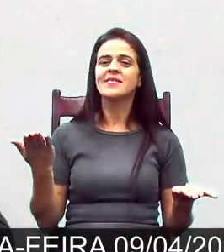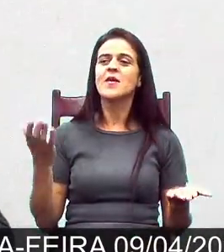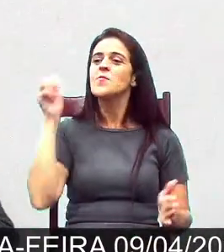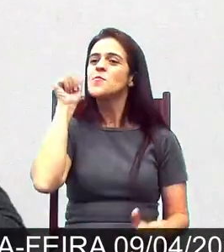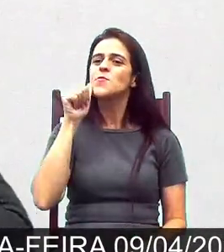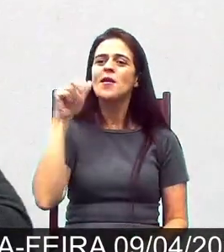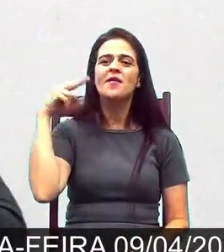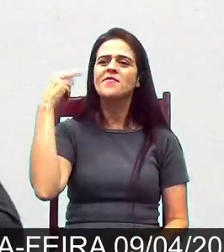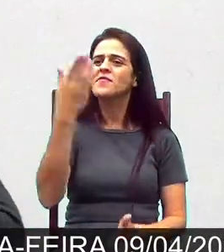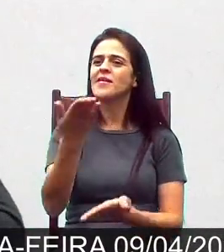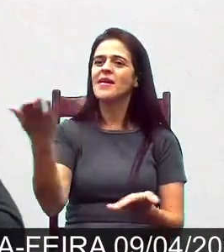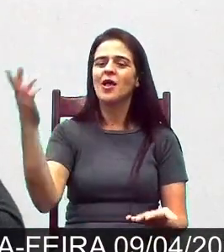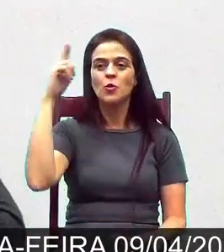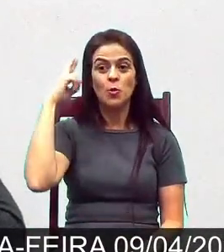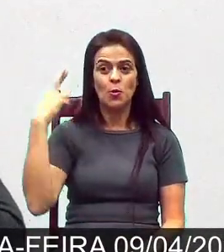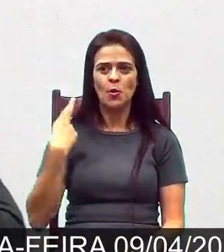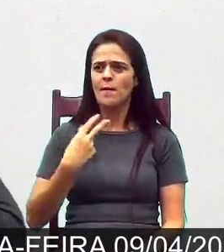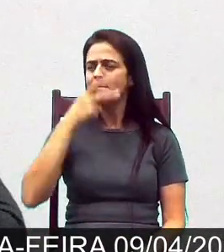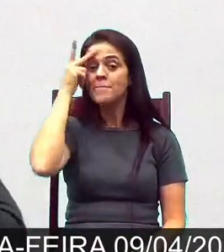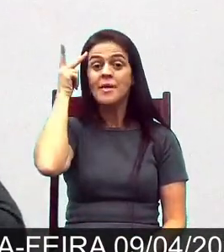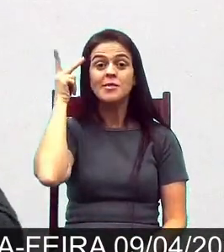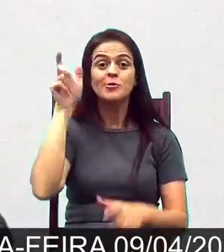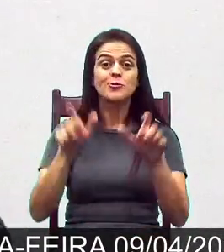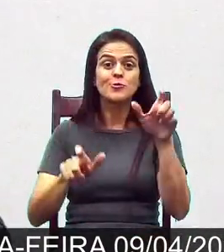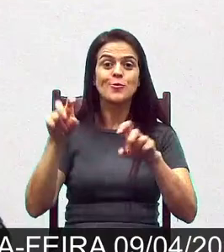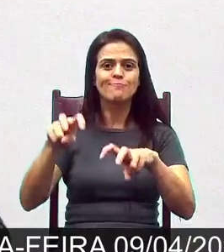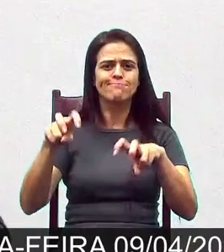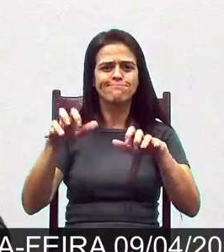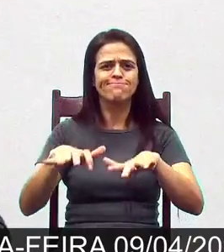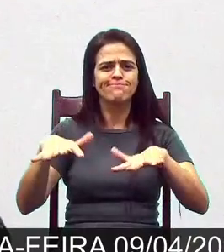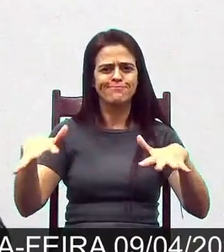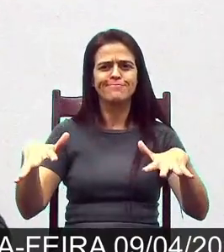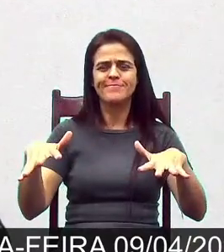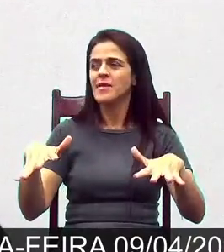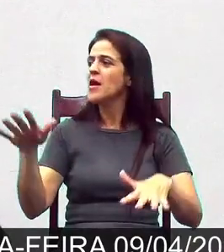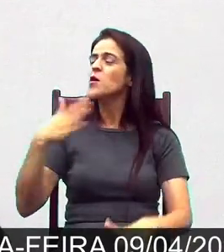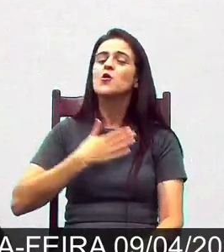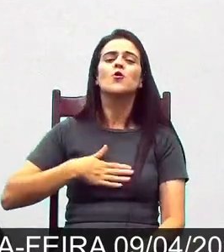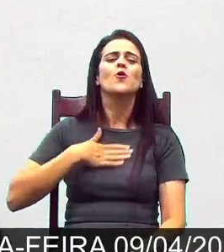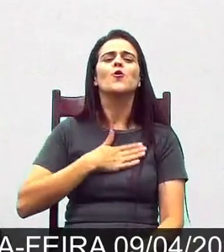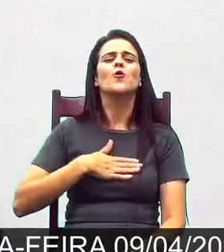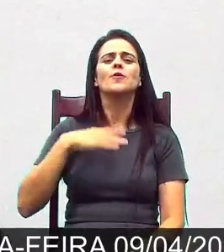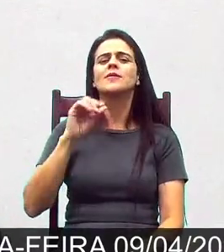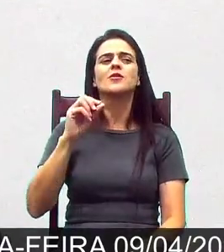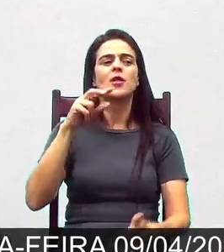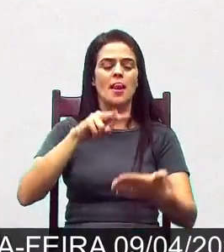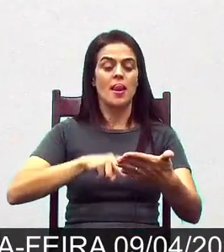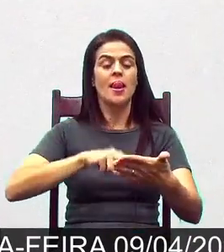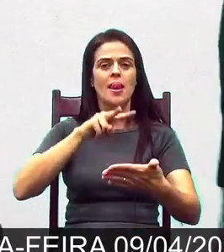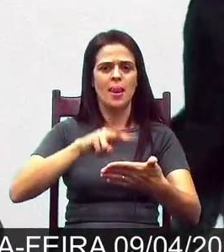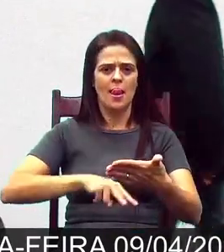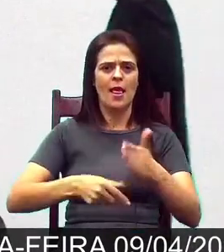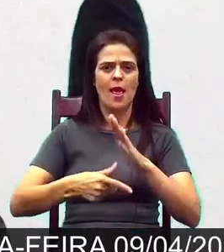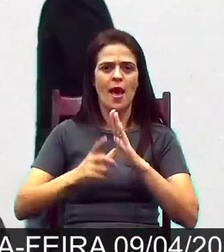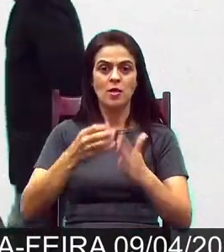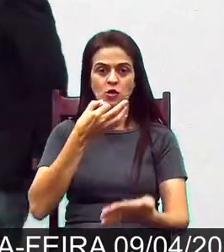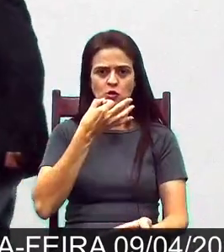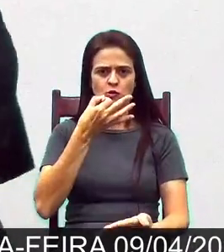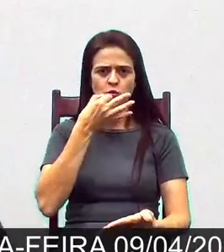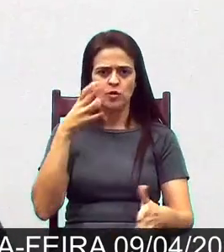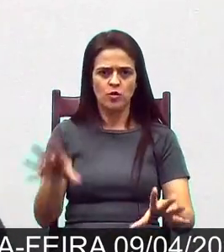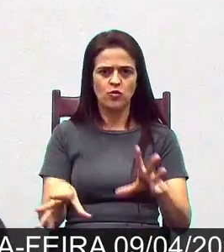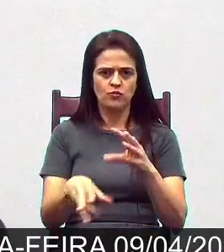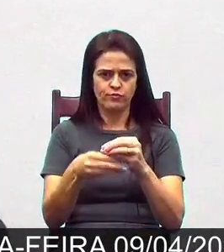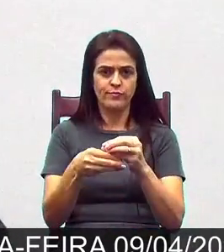Excelentíssima vereadora, o público presente, todos que nos acompanham. Senhor presidente, gostaria primeiramente de fazer a leitura da justificativa que foi acoplada